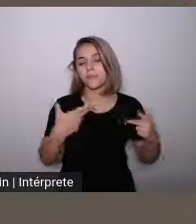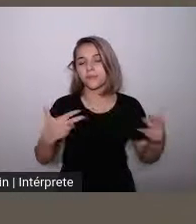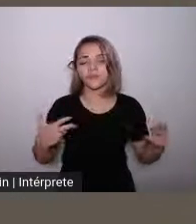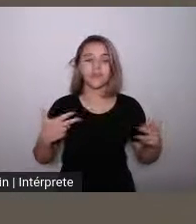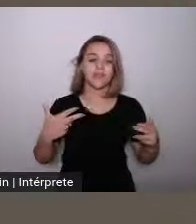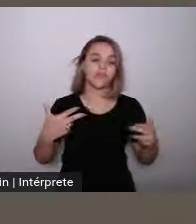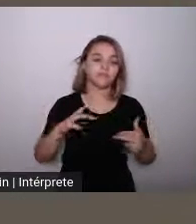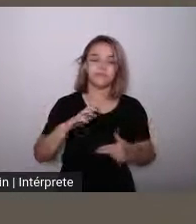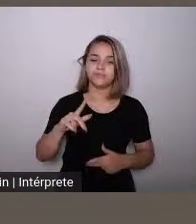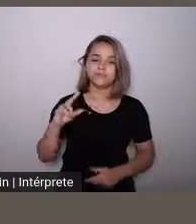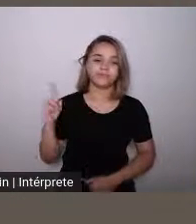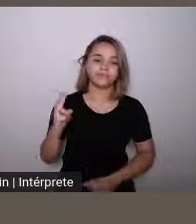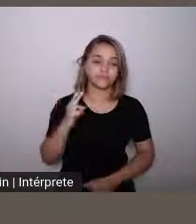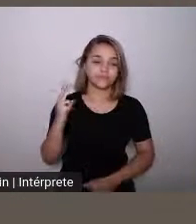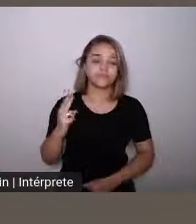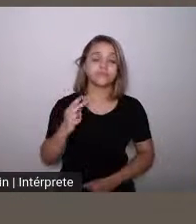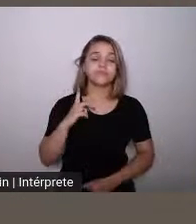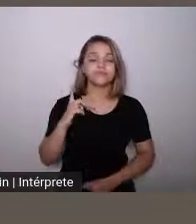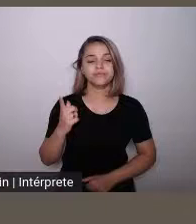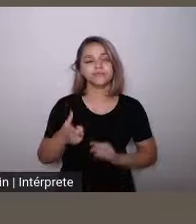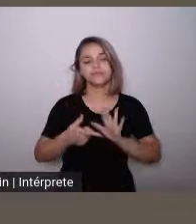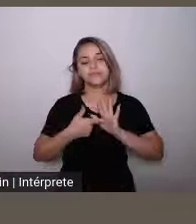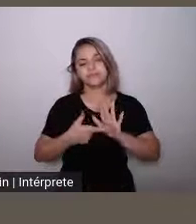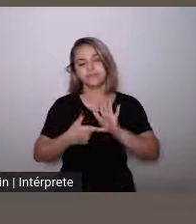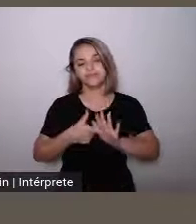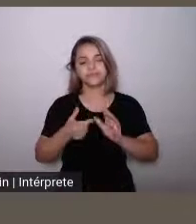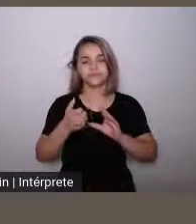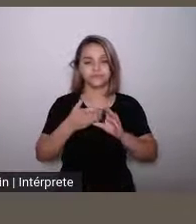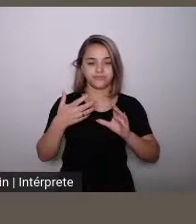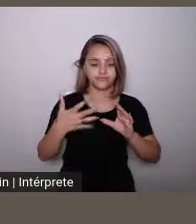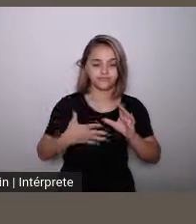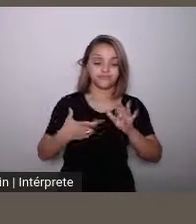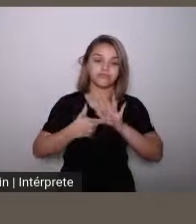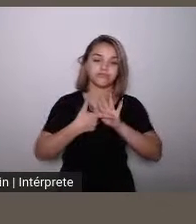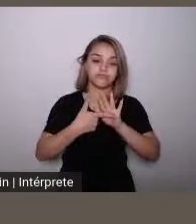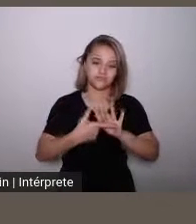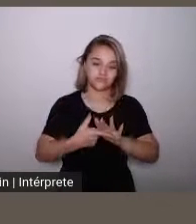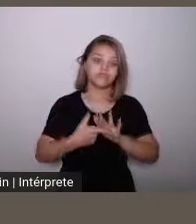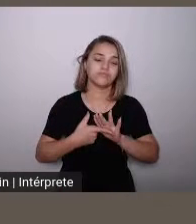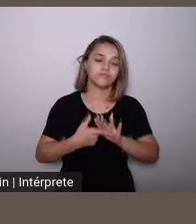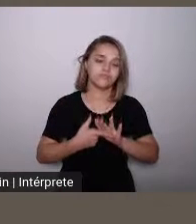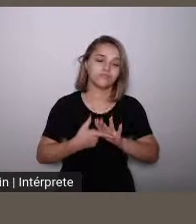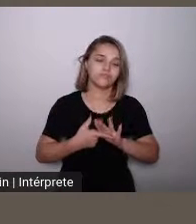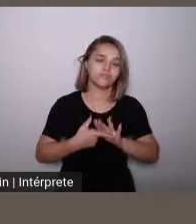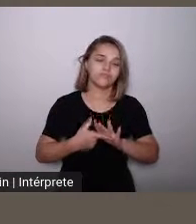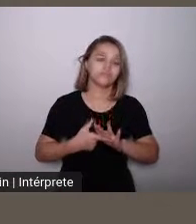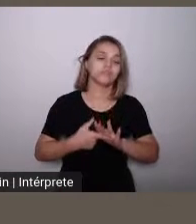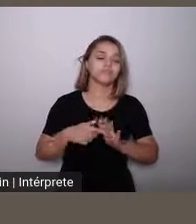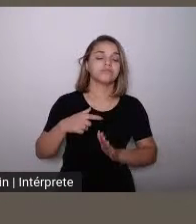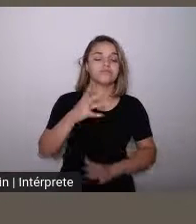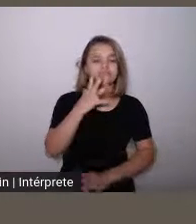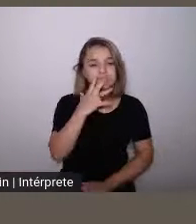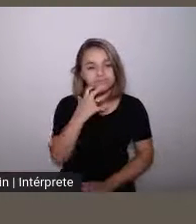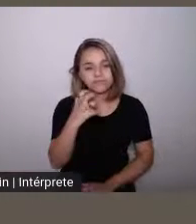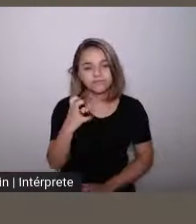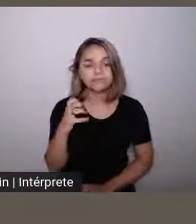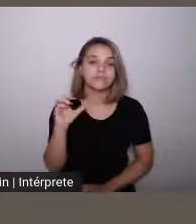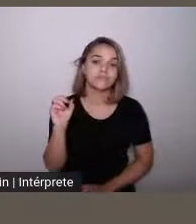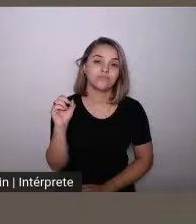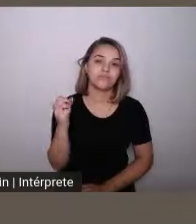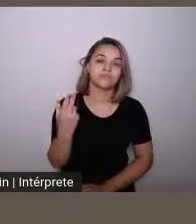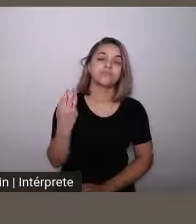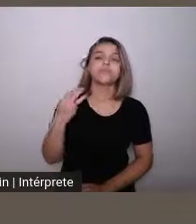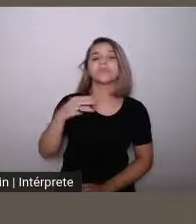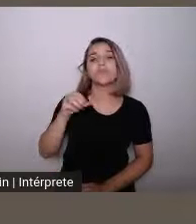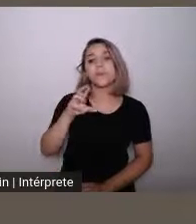raramente repetindo estereótipos que podiam ser marcas do fascínio ou moralismo mal